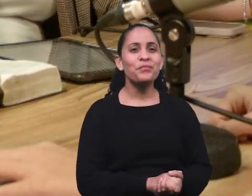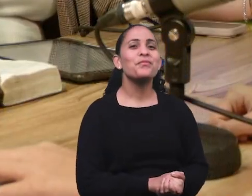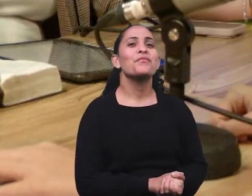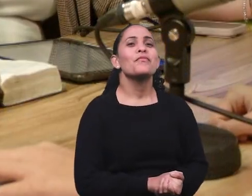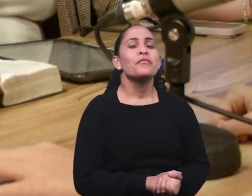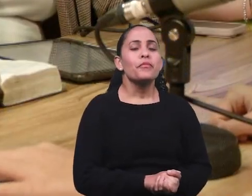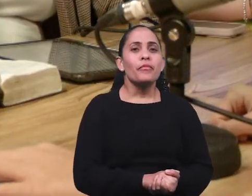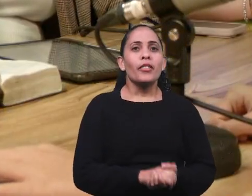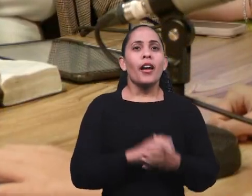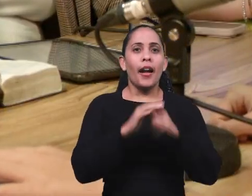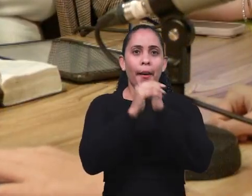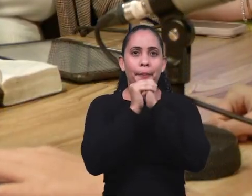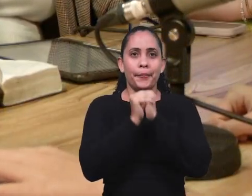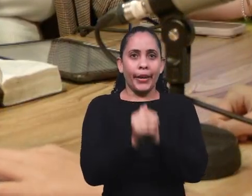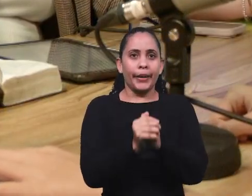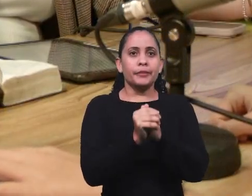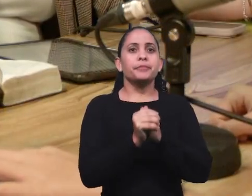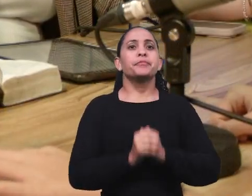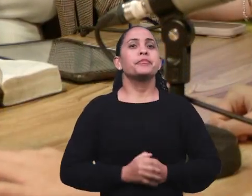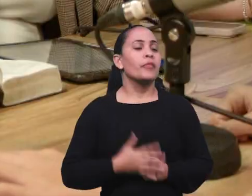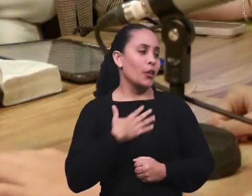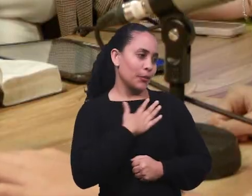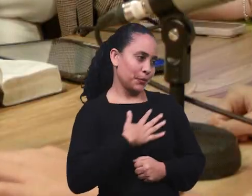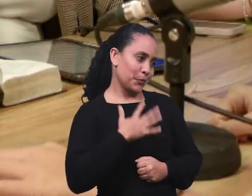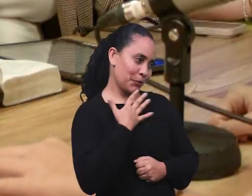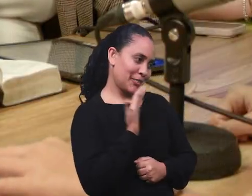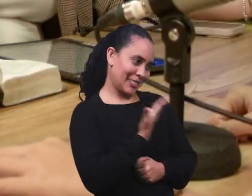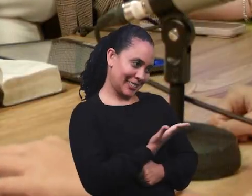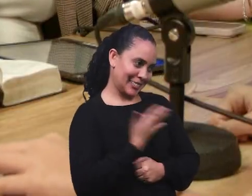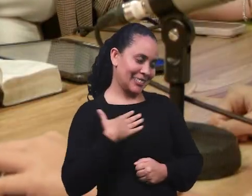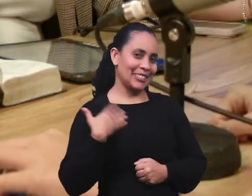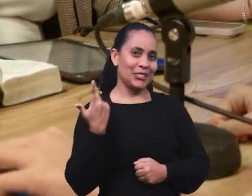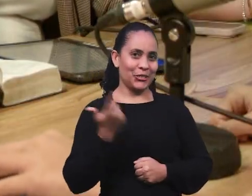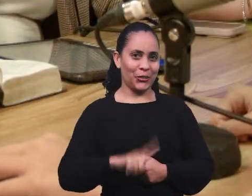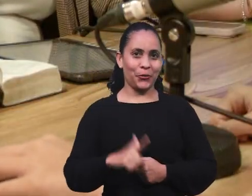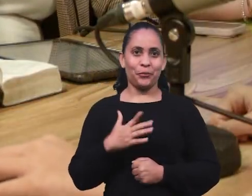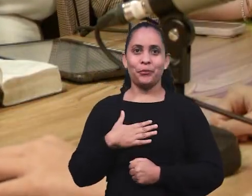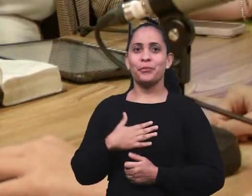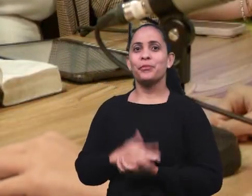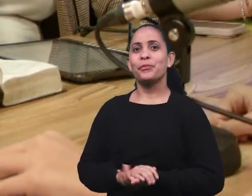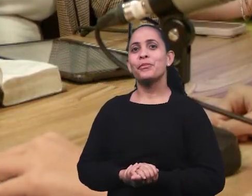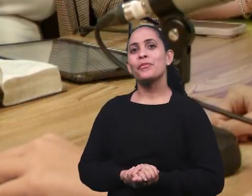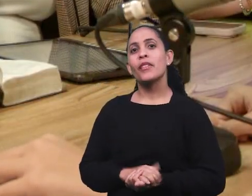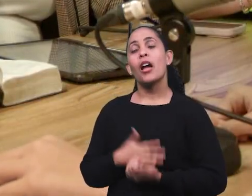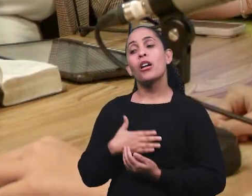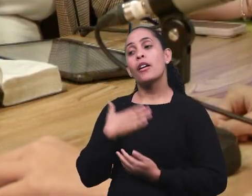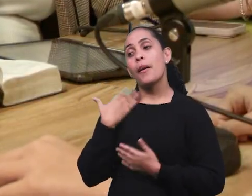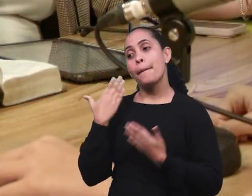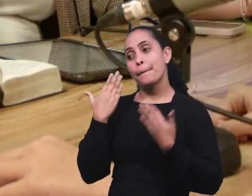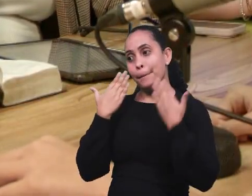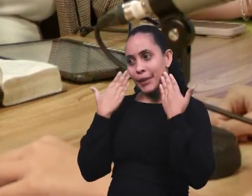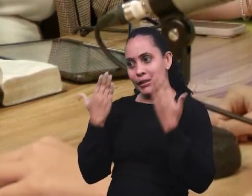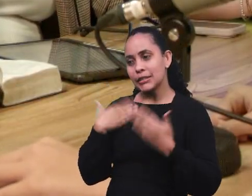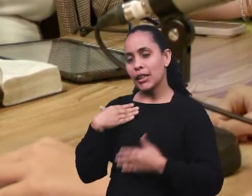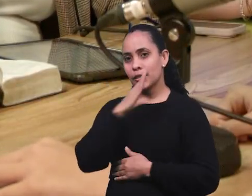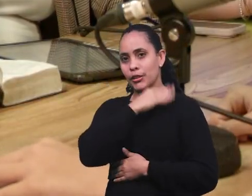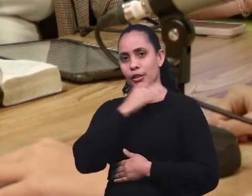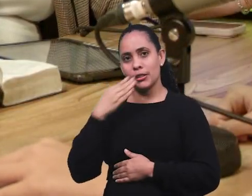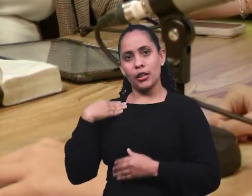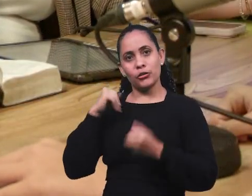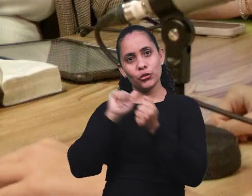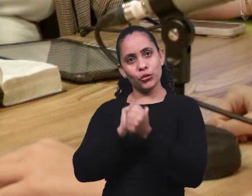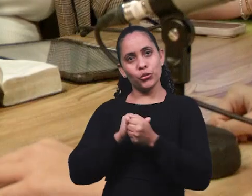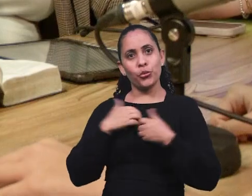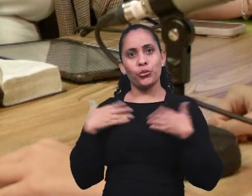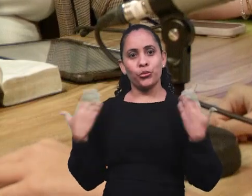aqui. Amém, mais um dia. É um prazer estar aqui mais uma vez. Com certeza. Agora eu vou apresentar os adolescentes que estão nos acompanhando e que